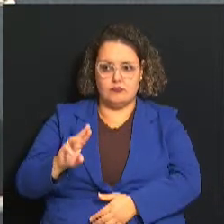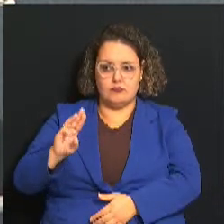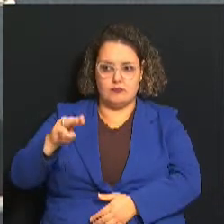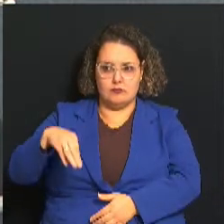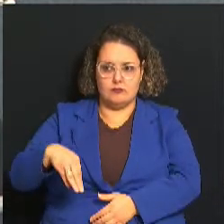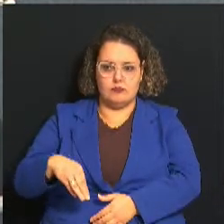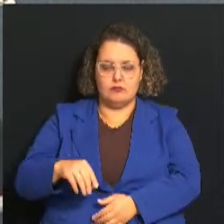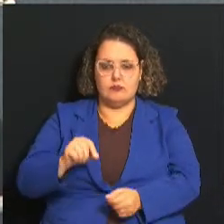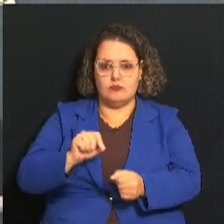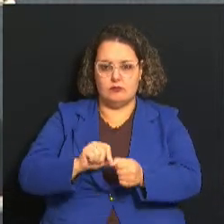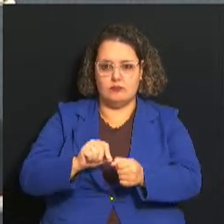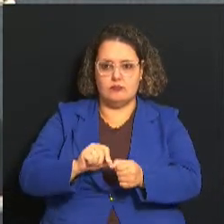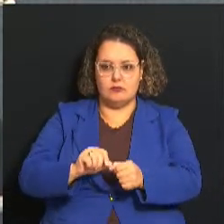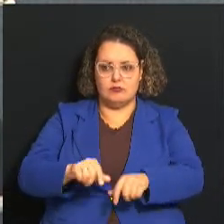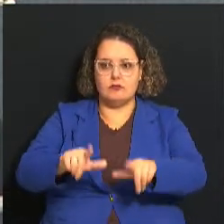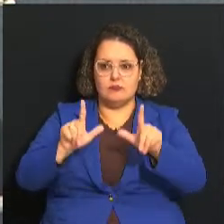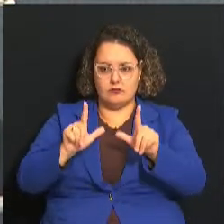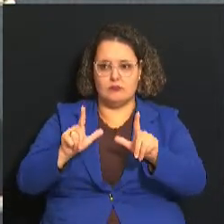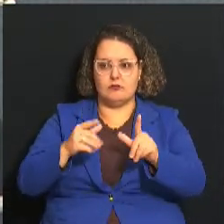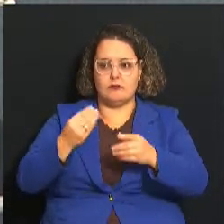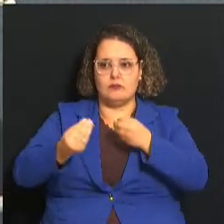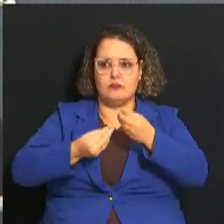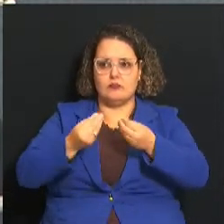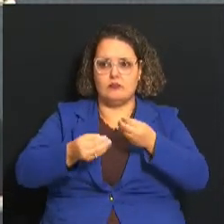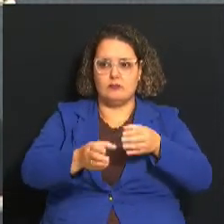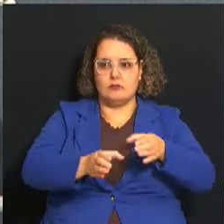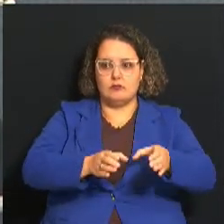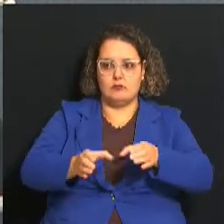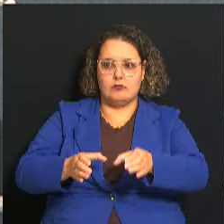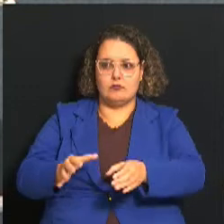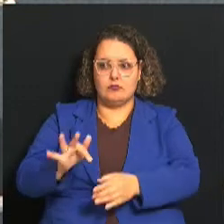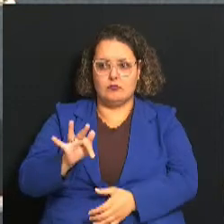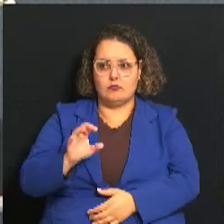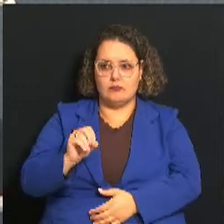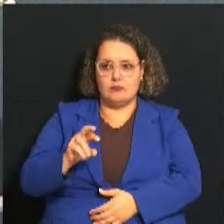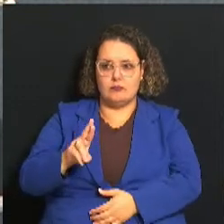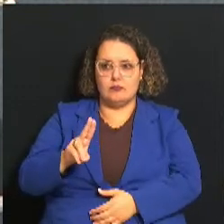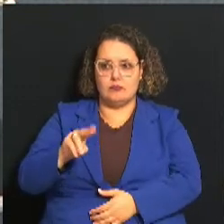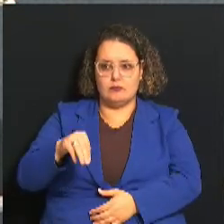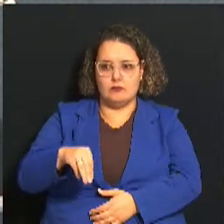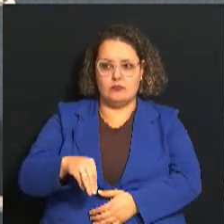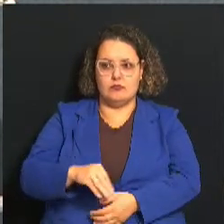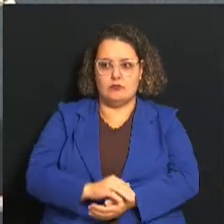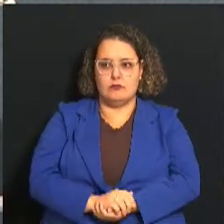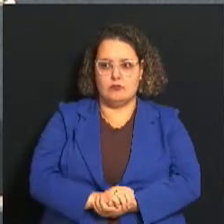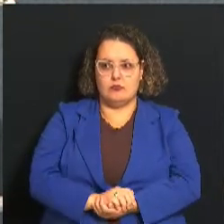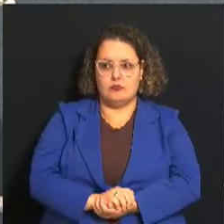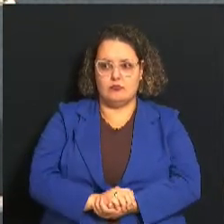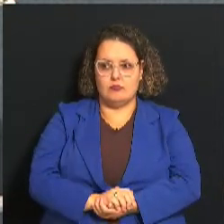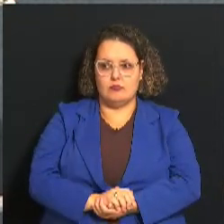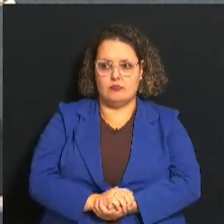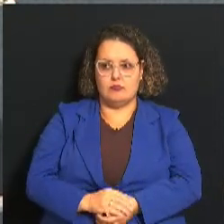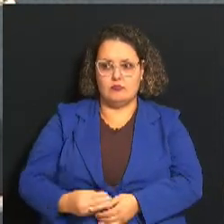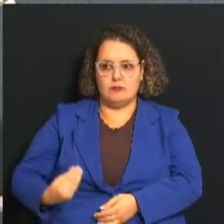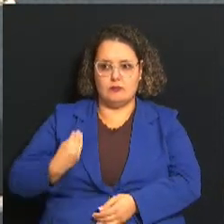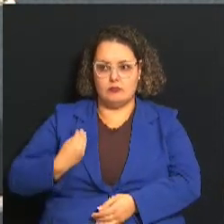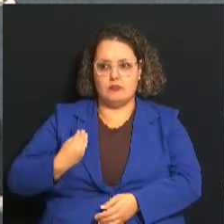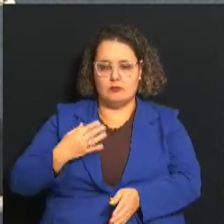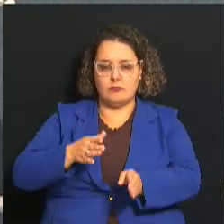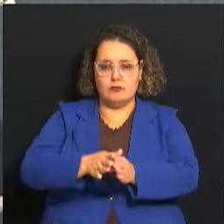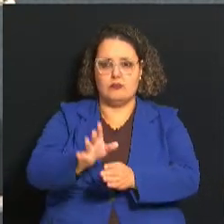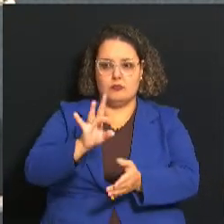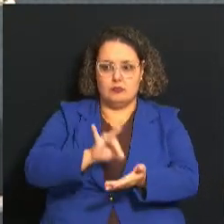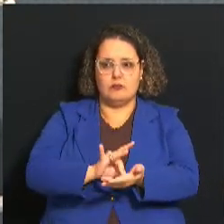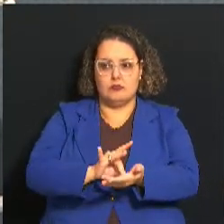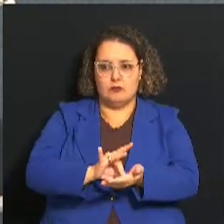como que vai se dar a coordenação desse fórum. E a presença dos conselhos oficialmente, eu acho